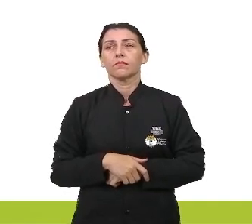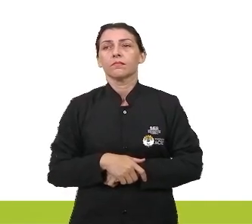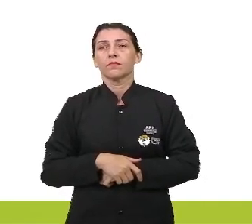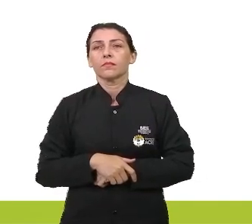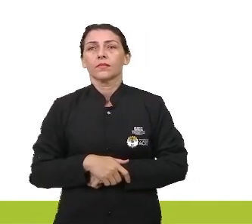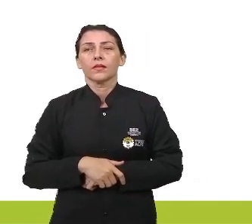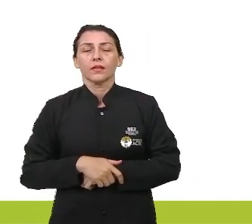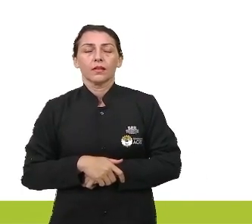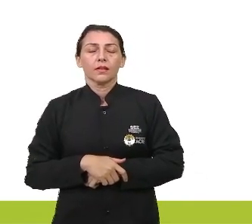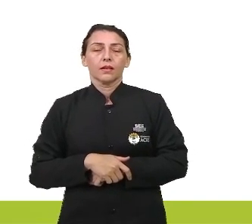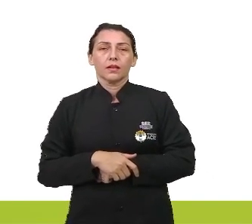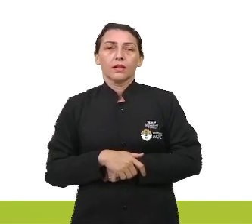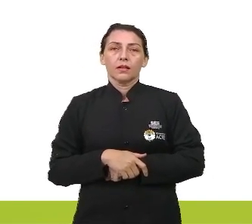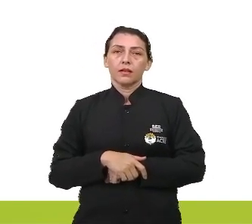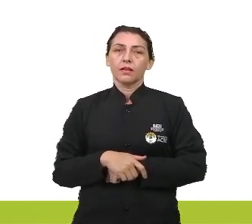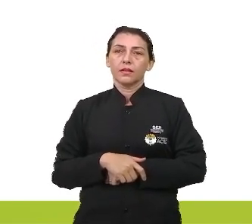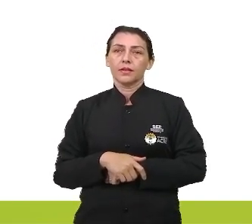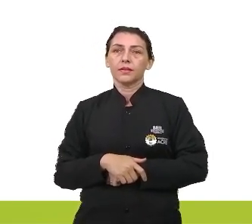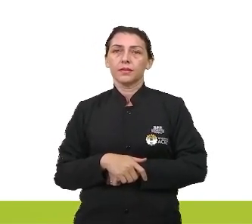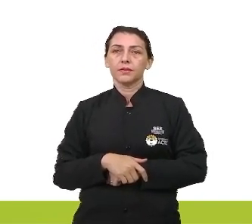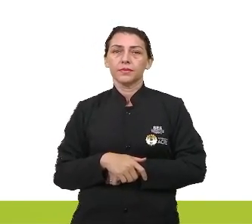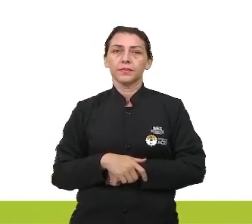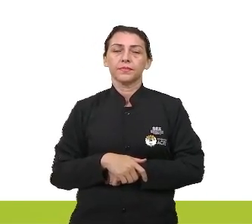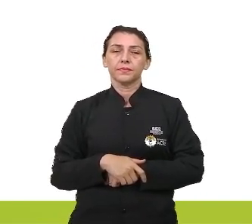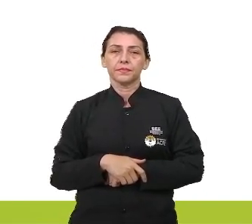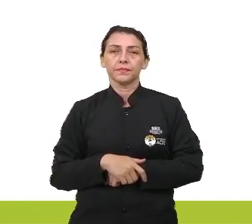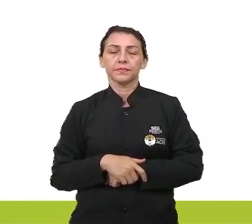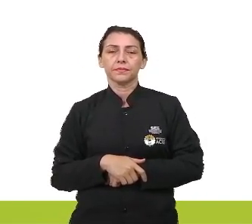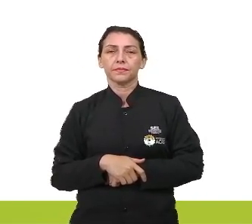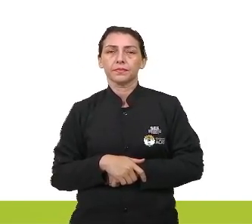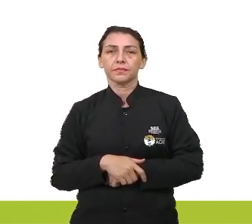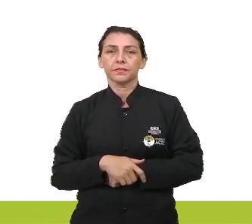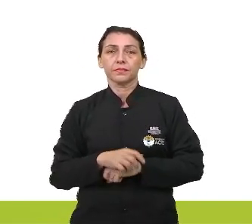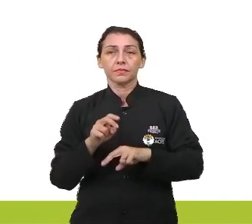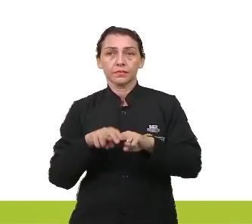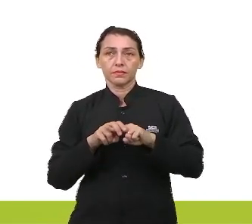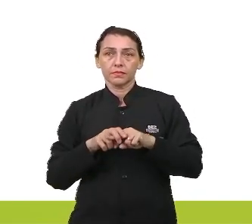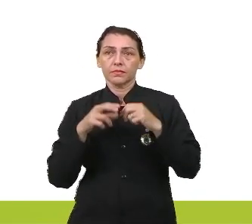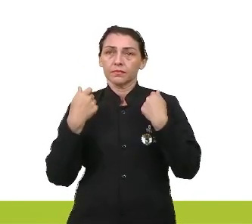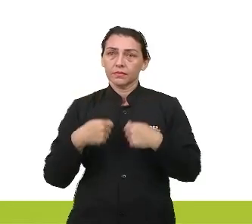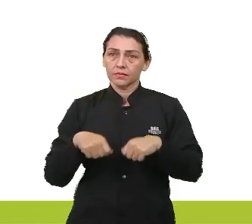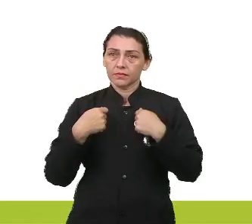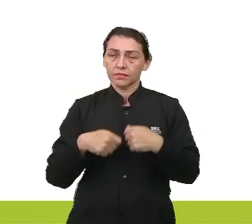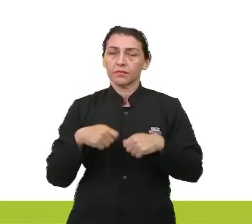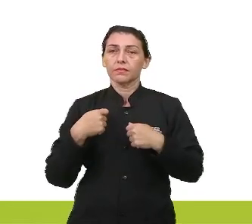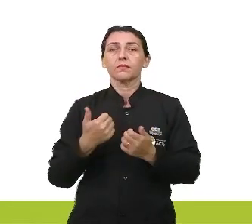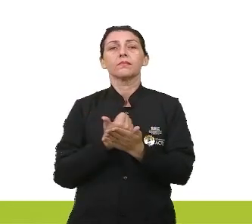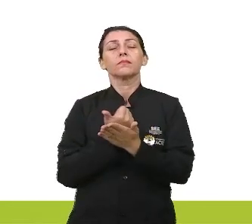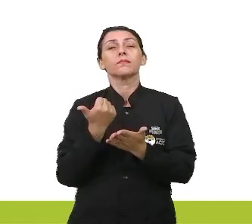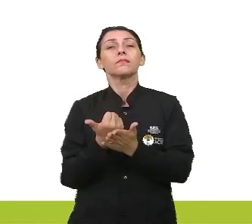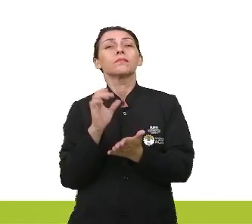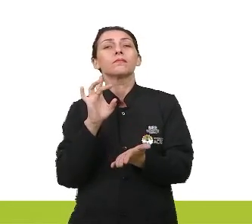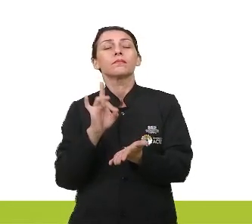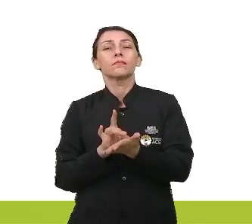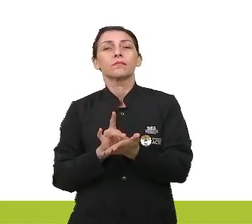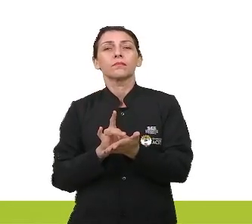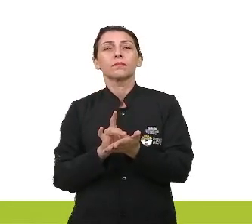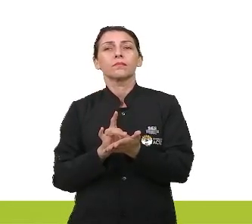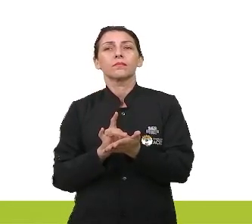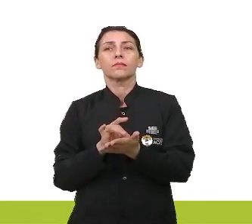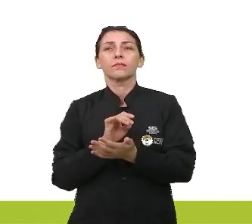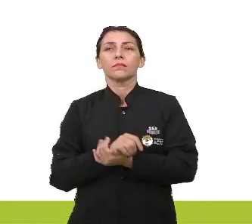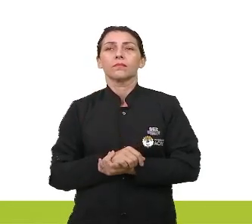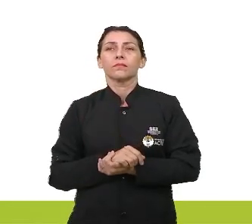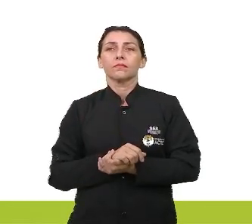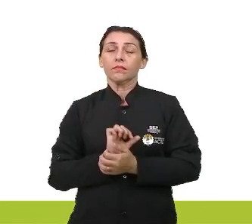Vamos ver na prática como é que fica? Vamos lá. Portanto, é necessário promover ações concretas, as